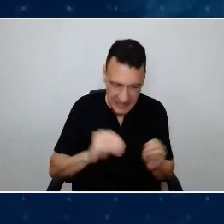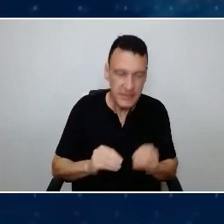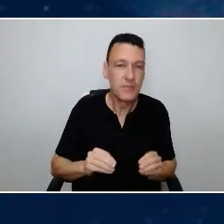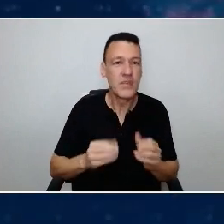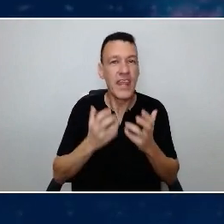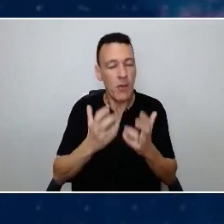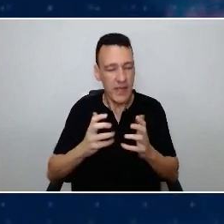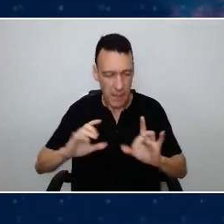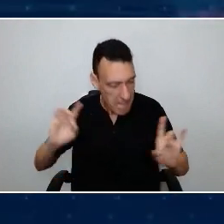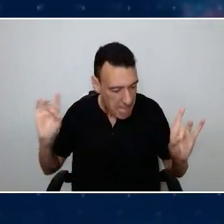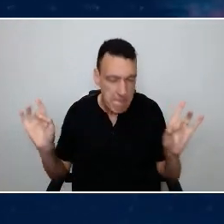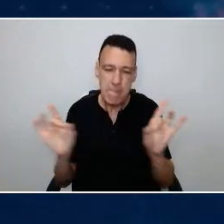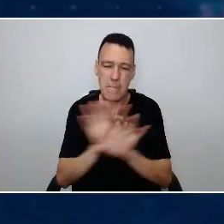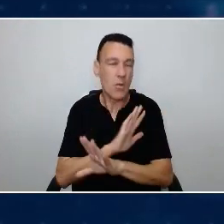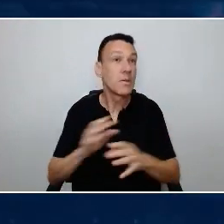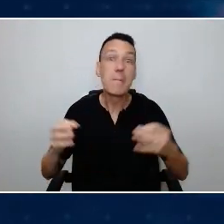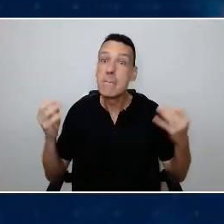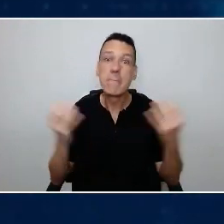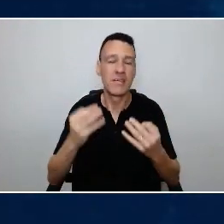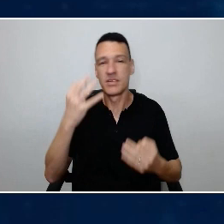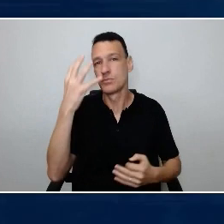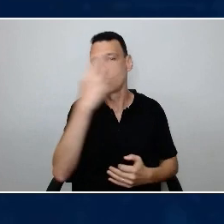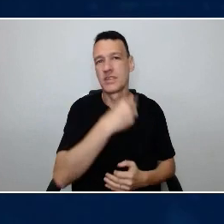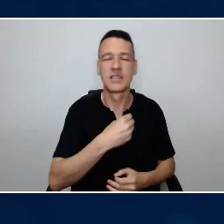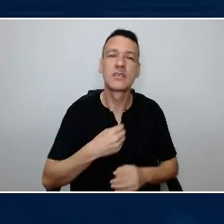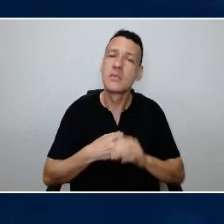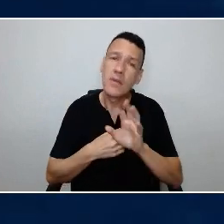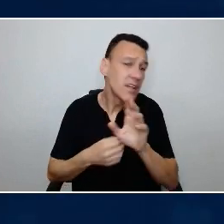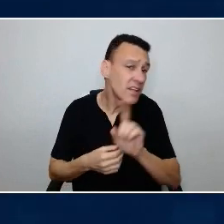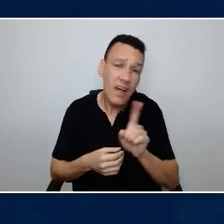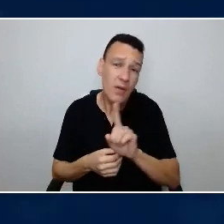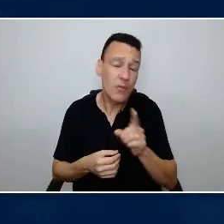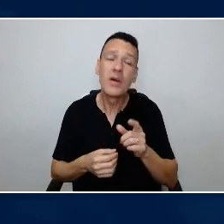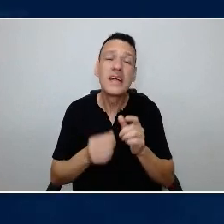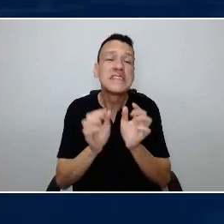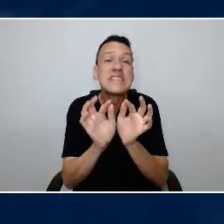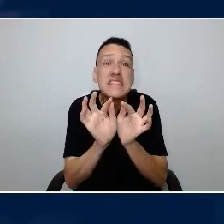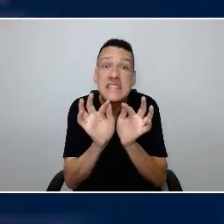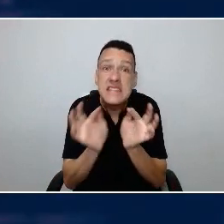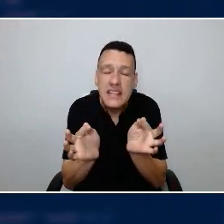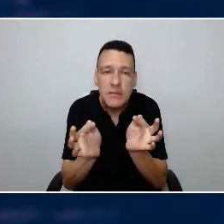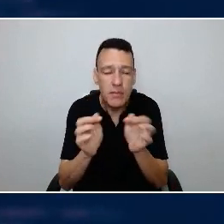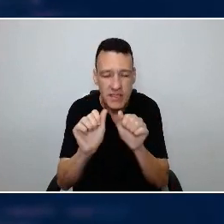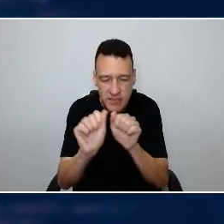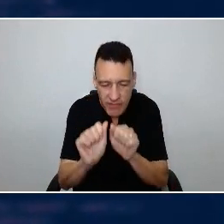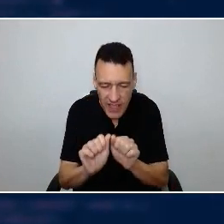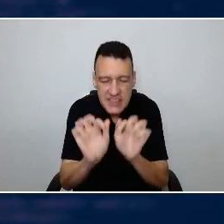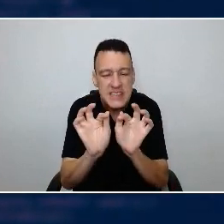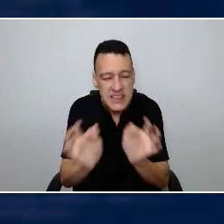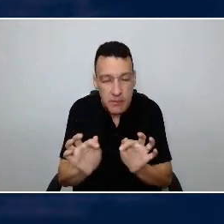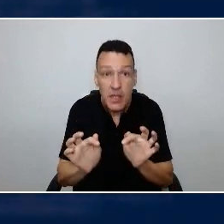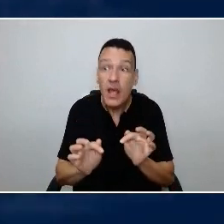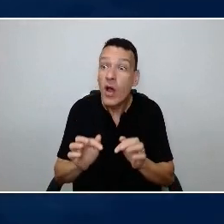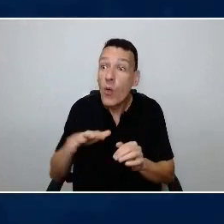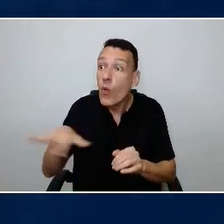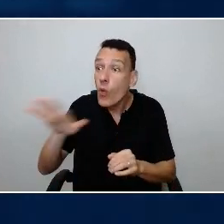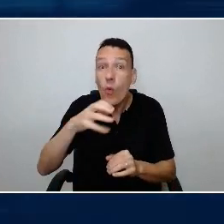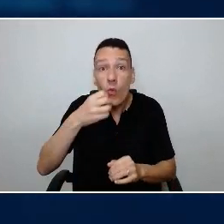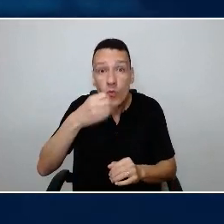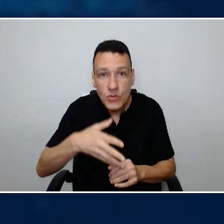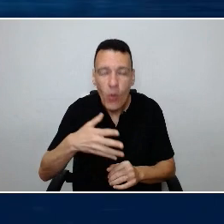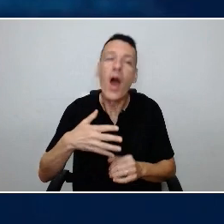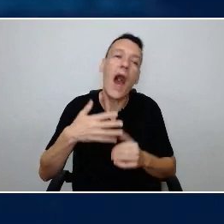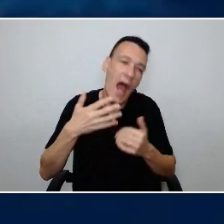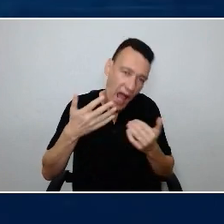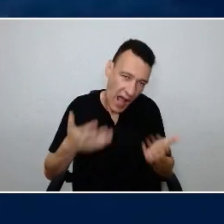preciso comece com mínimo veja se esse mínimo vale a pena e se esse mínimo vale a pena você vai lá investe e aprende mais a desenvolver